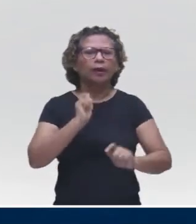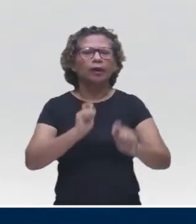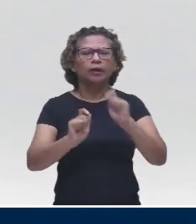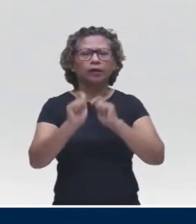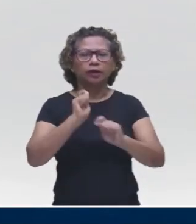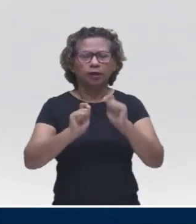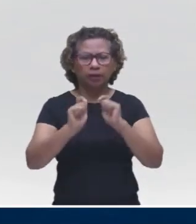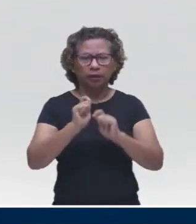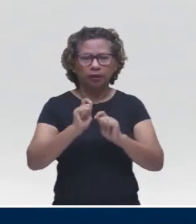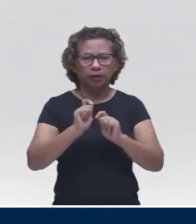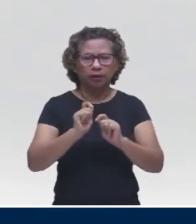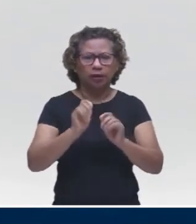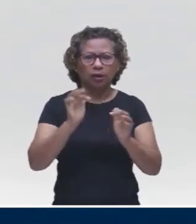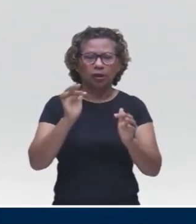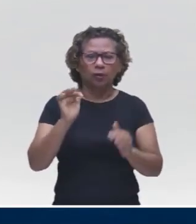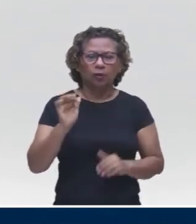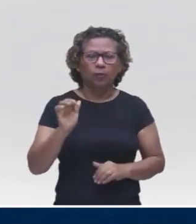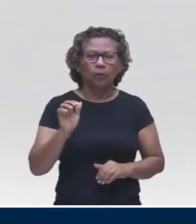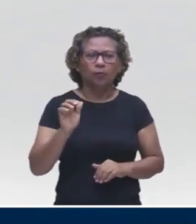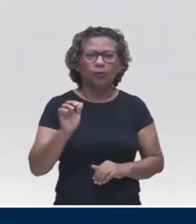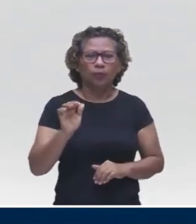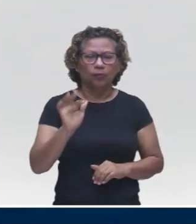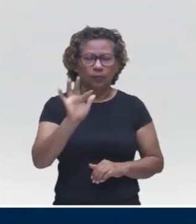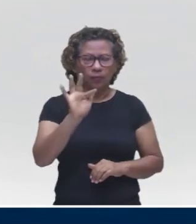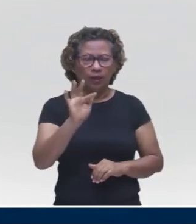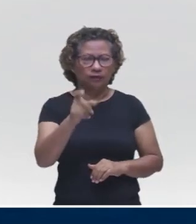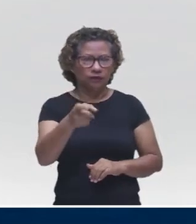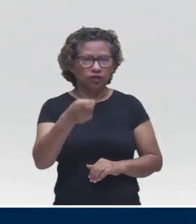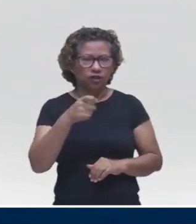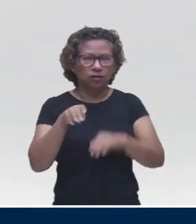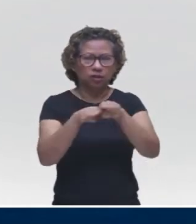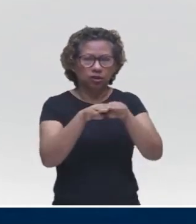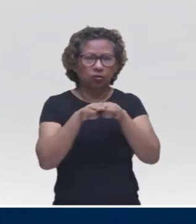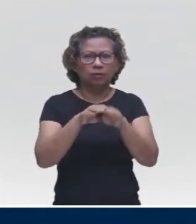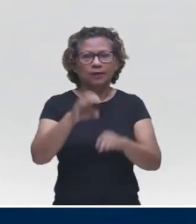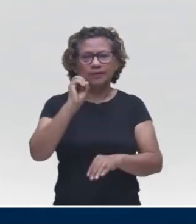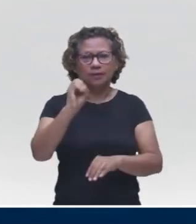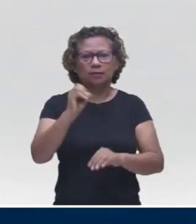de x seja igual a zero.